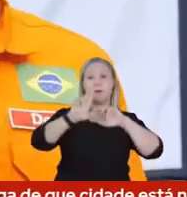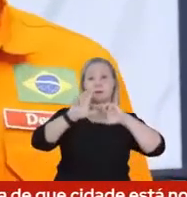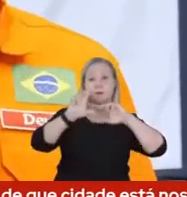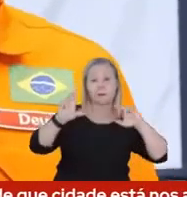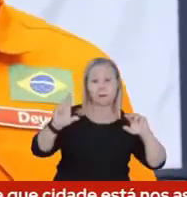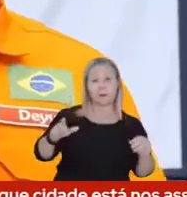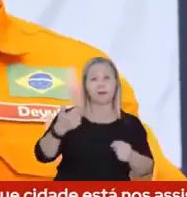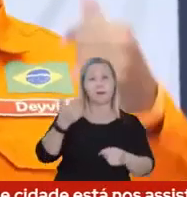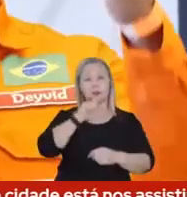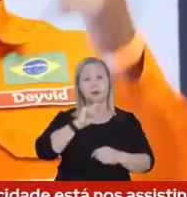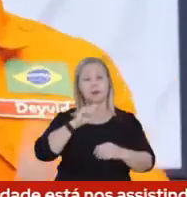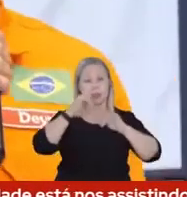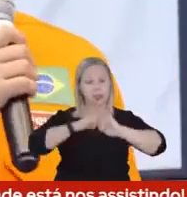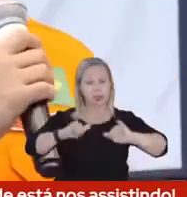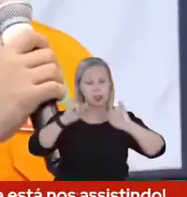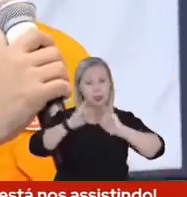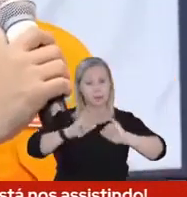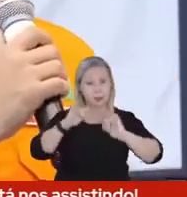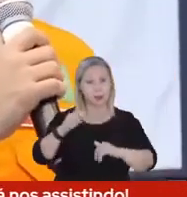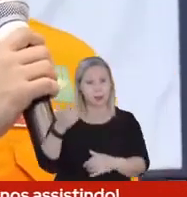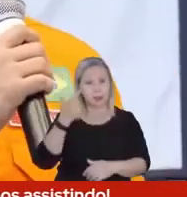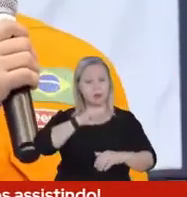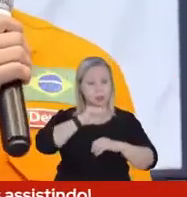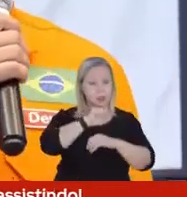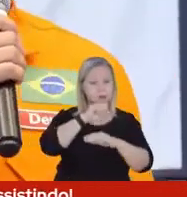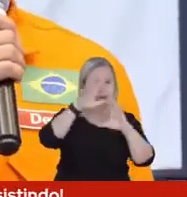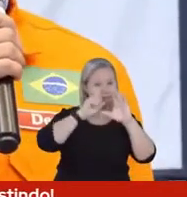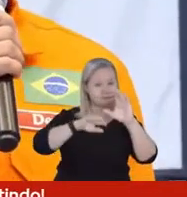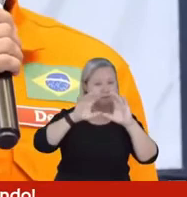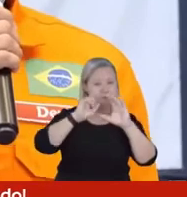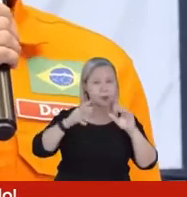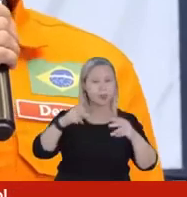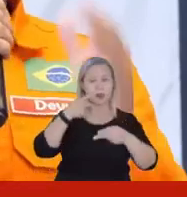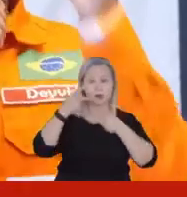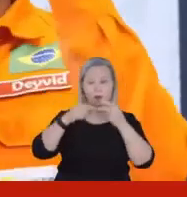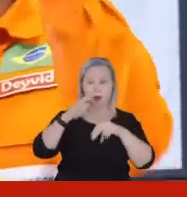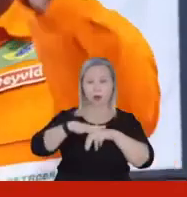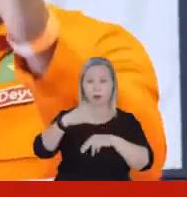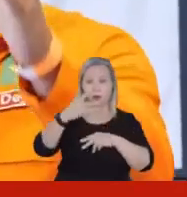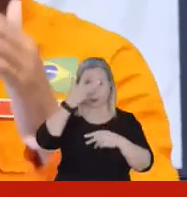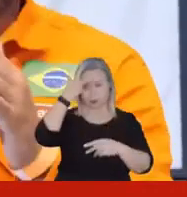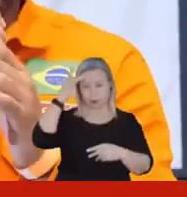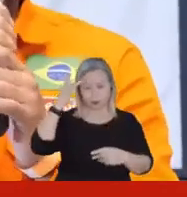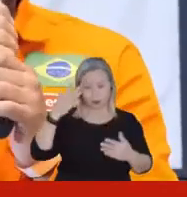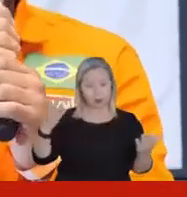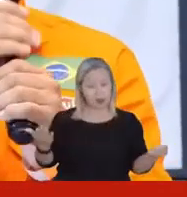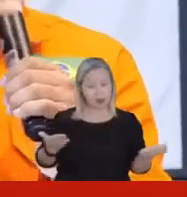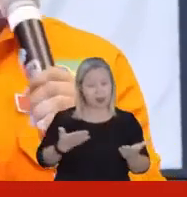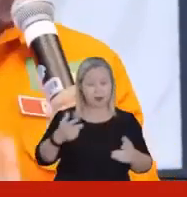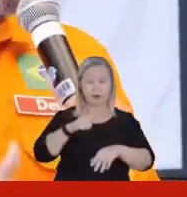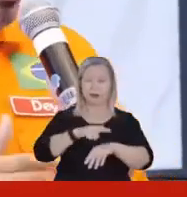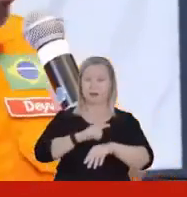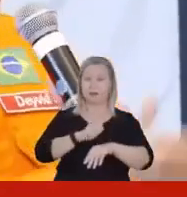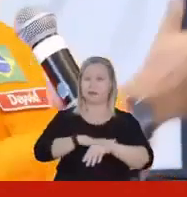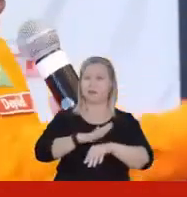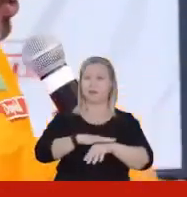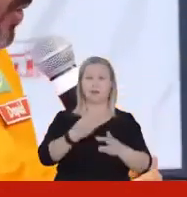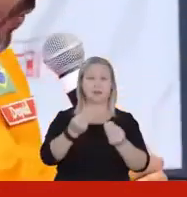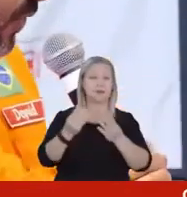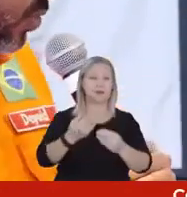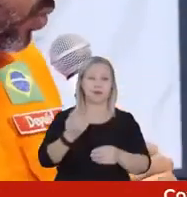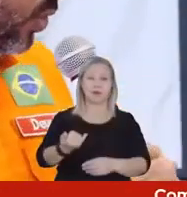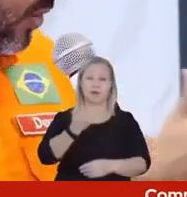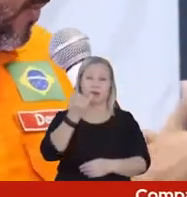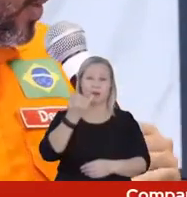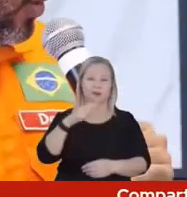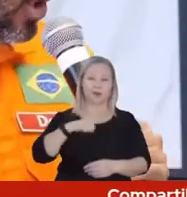nós, presidenta Gleisi, esse momento é de suma importância, porque o que está sendo discutido aqui é um horizonte para nós. Nós entendemos que há um Luiz